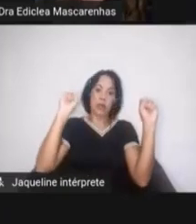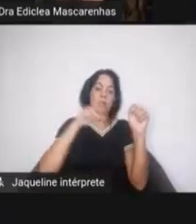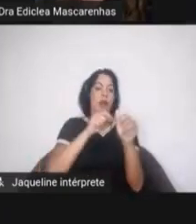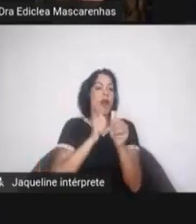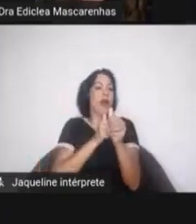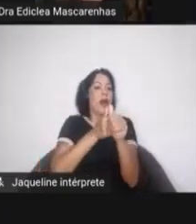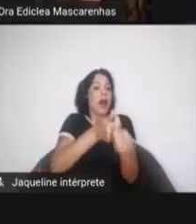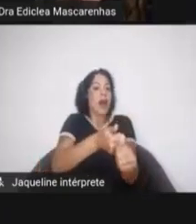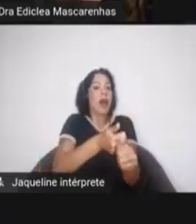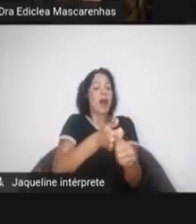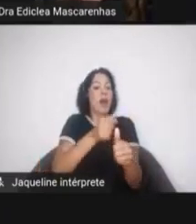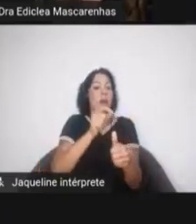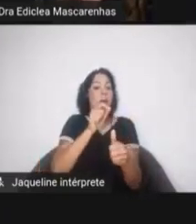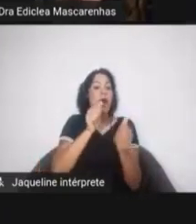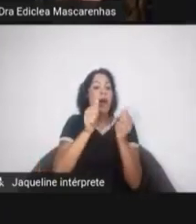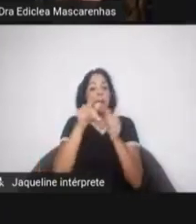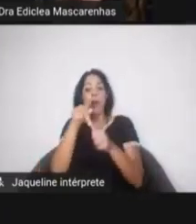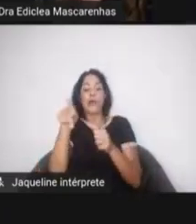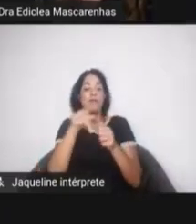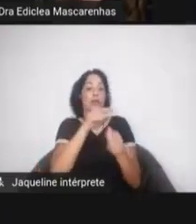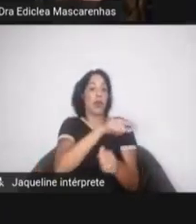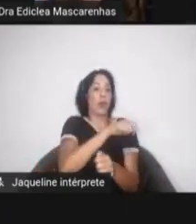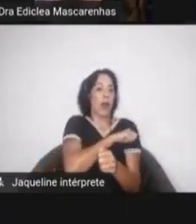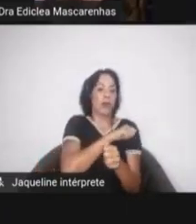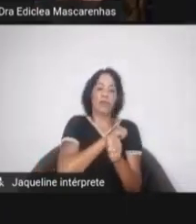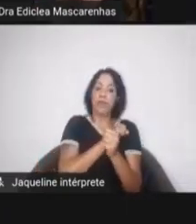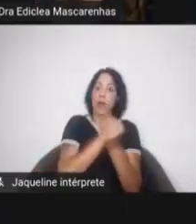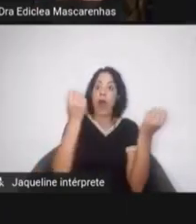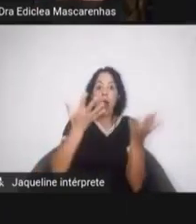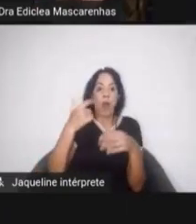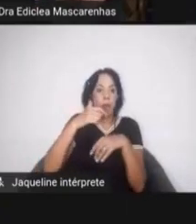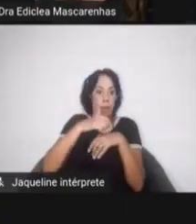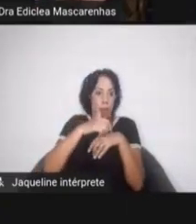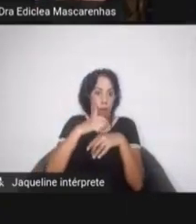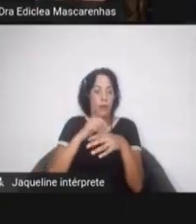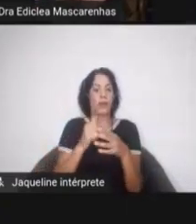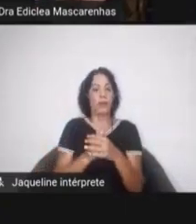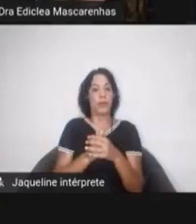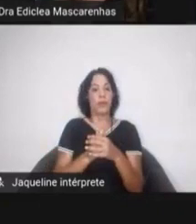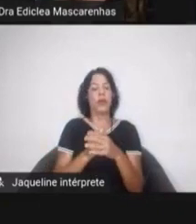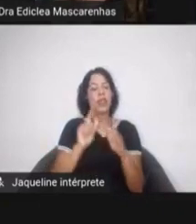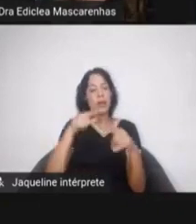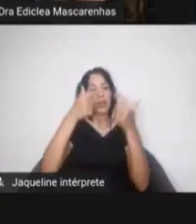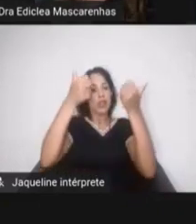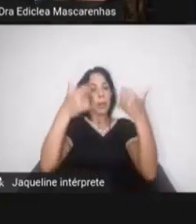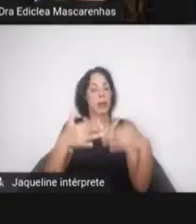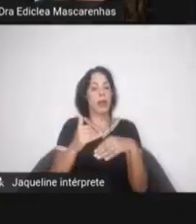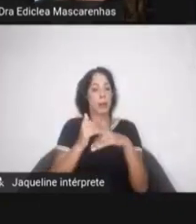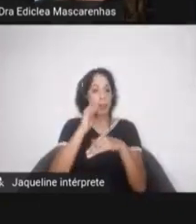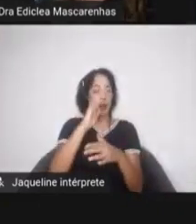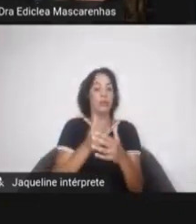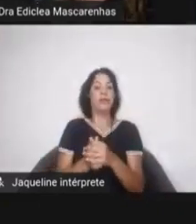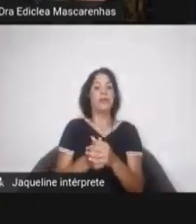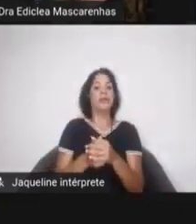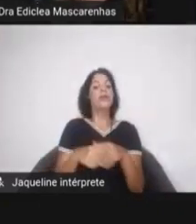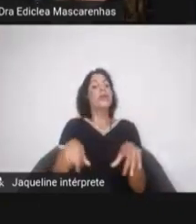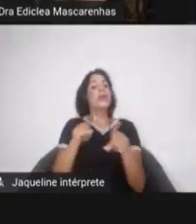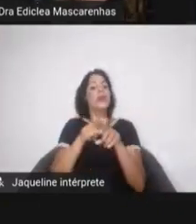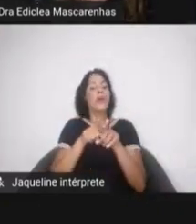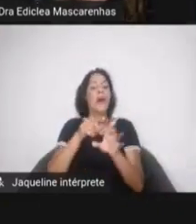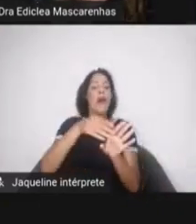do professor. Alguns locais, a gente vai falar daqui a pouco. Orientar aos alunos nos cuidados,